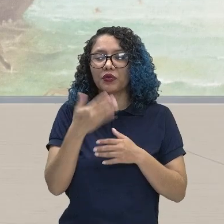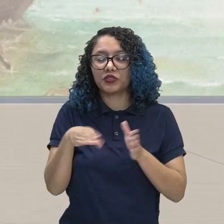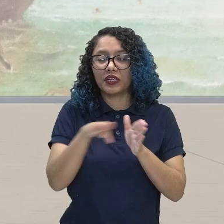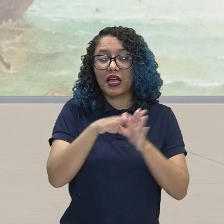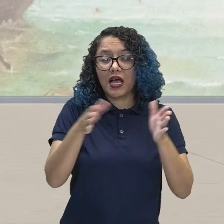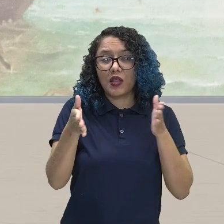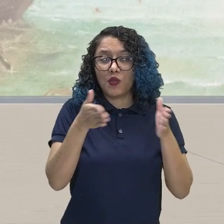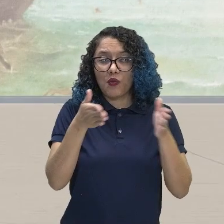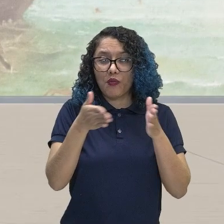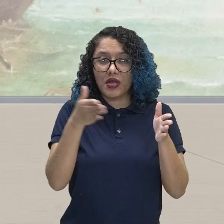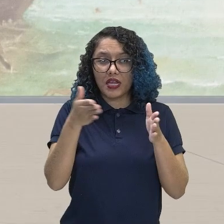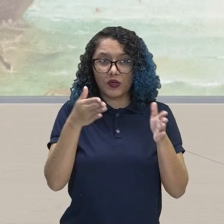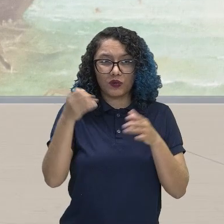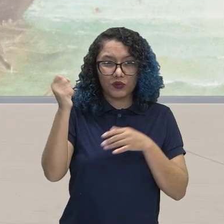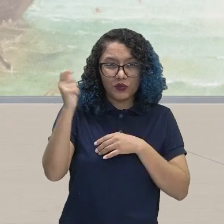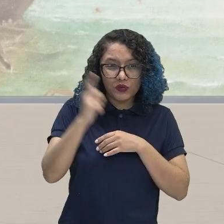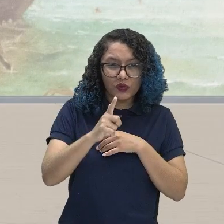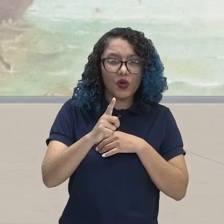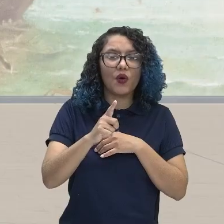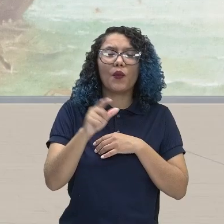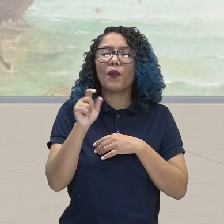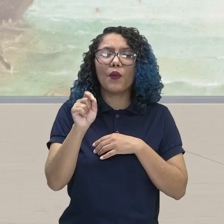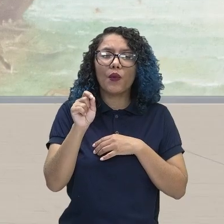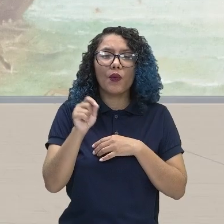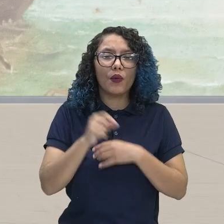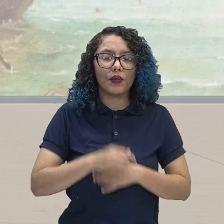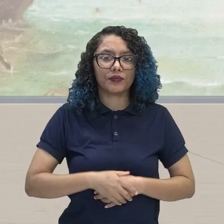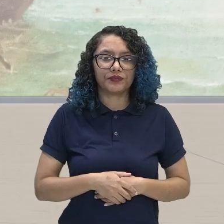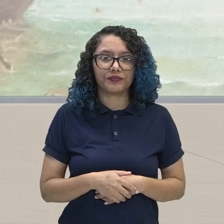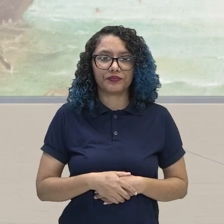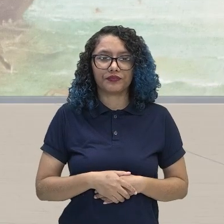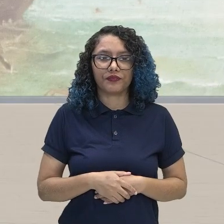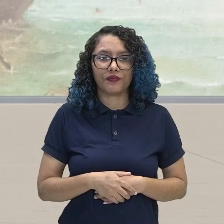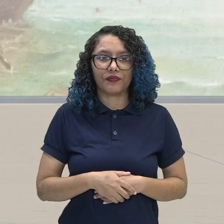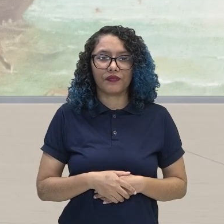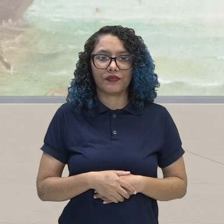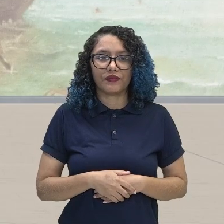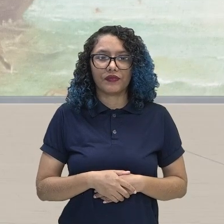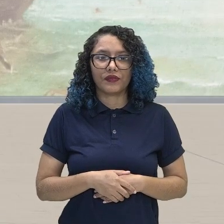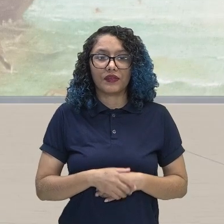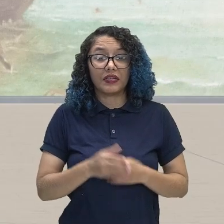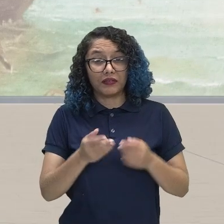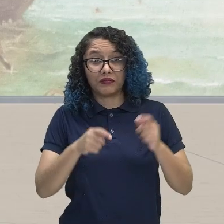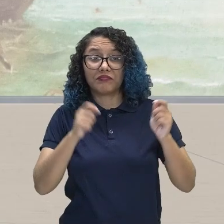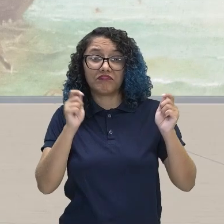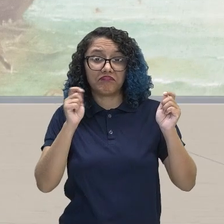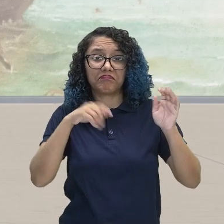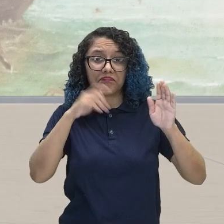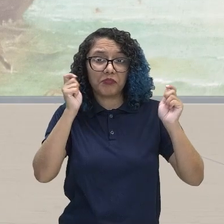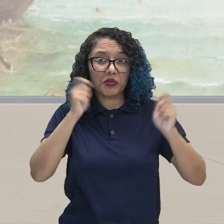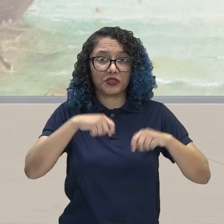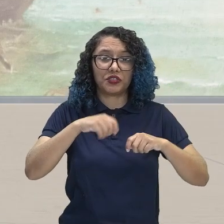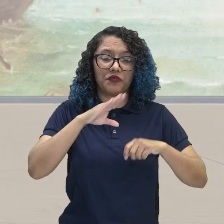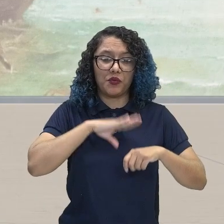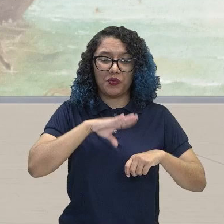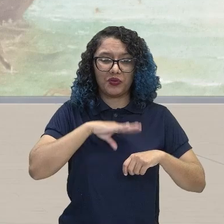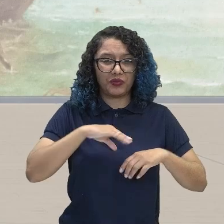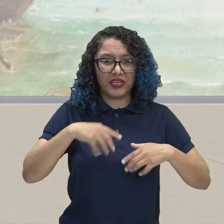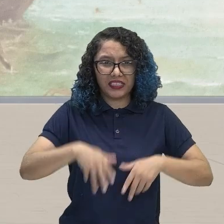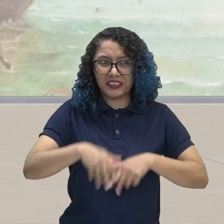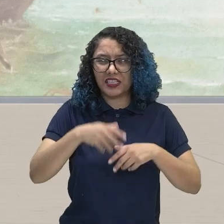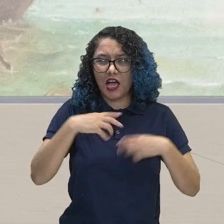chegado ao Brasil em tempo de sol, né, os portugueses é que estariam nus, né, devido à alta